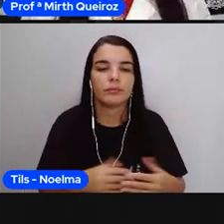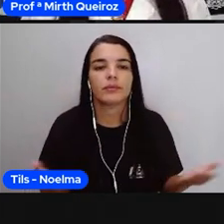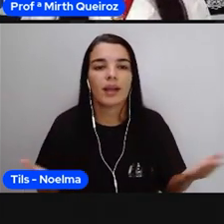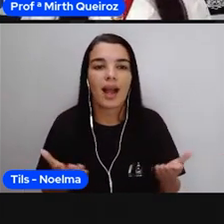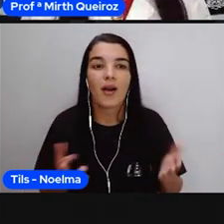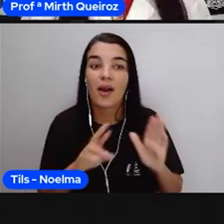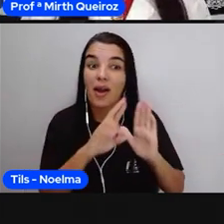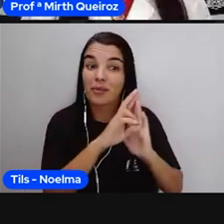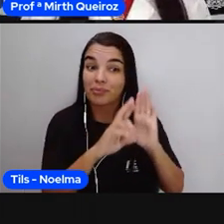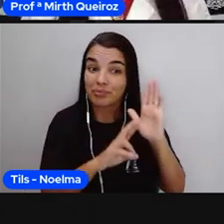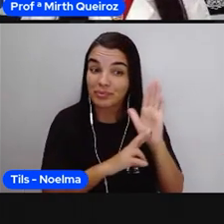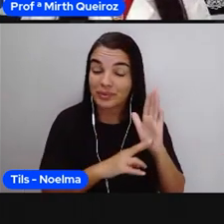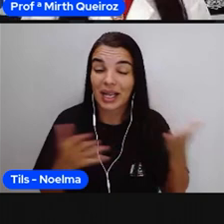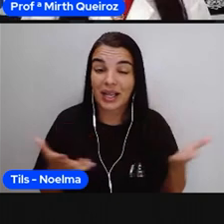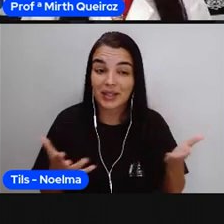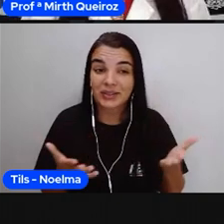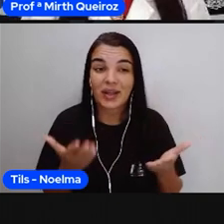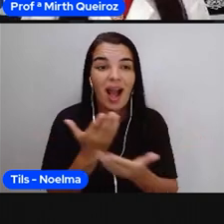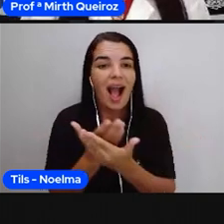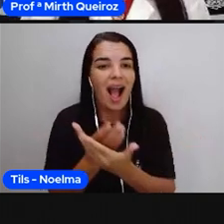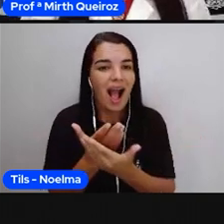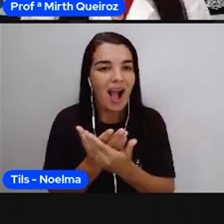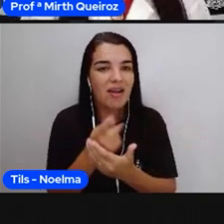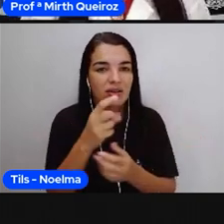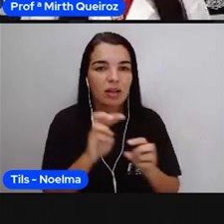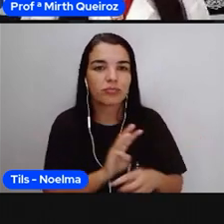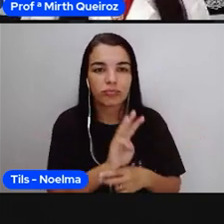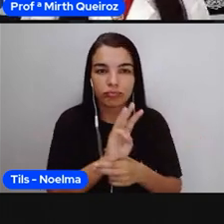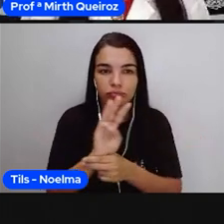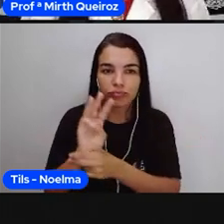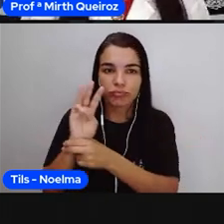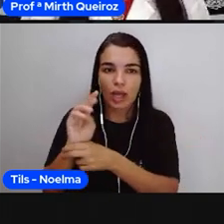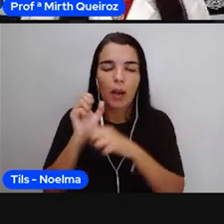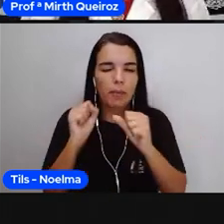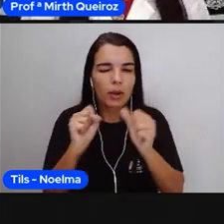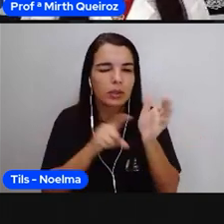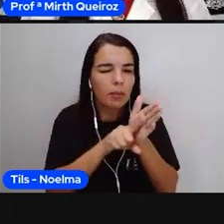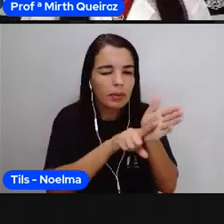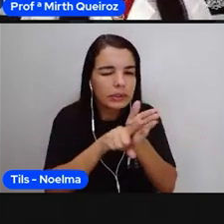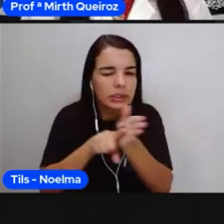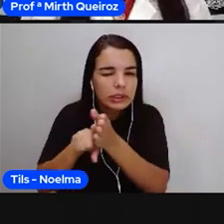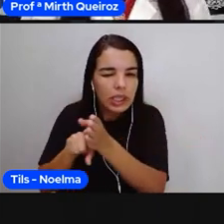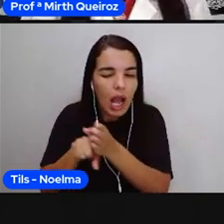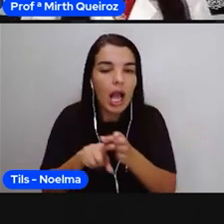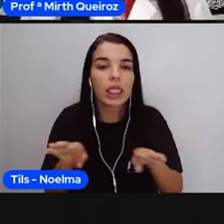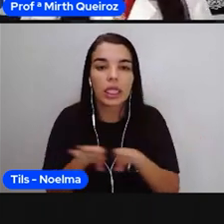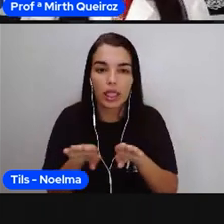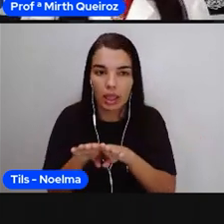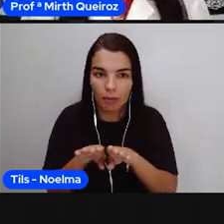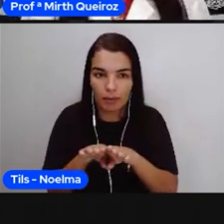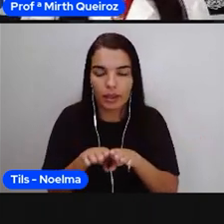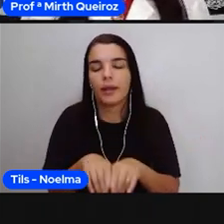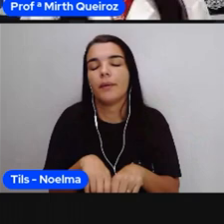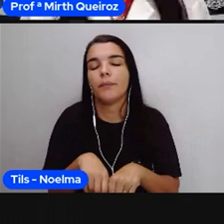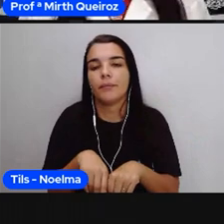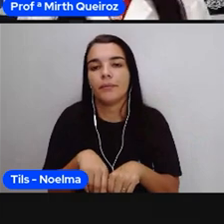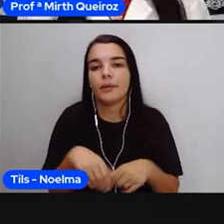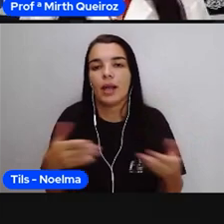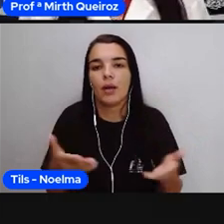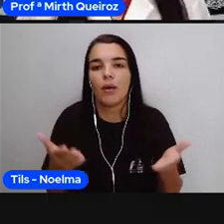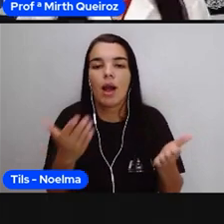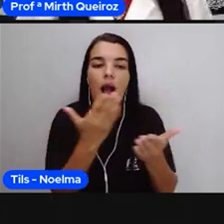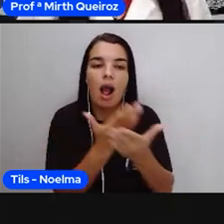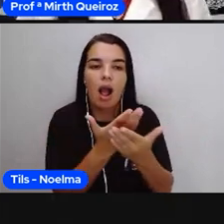Aqui nós temos as referências, né? De onde tiramos, né? Se tirou as informações para a montagem dessa